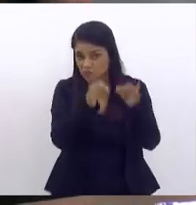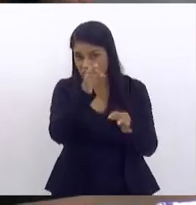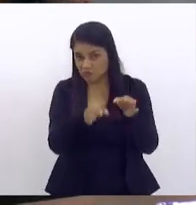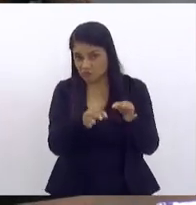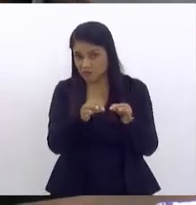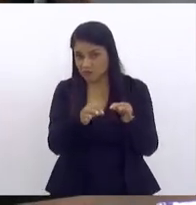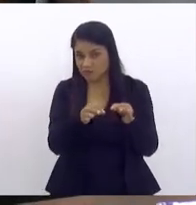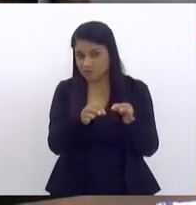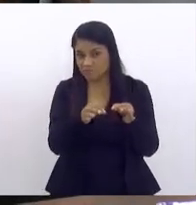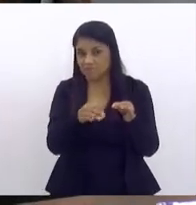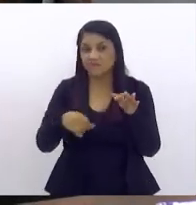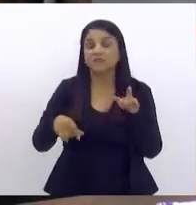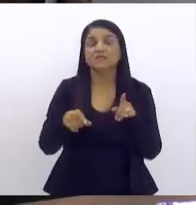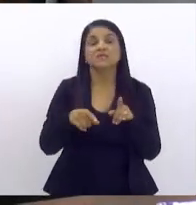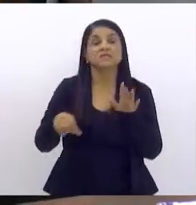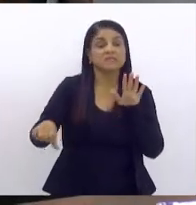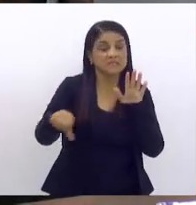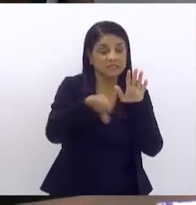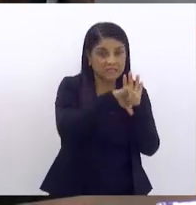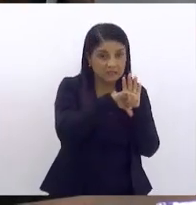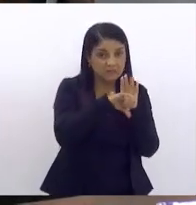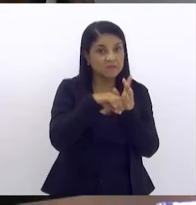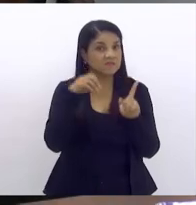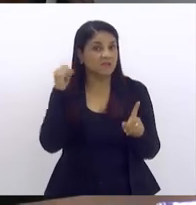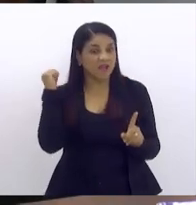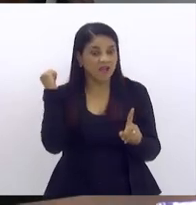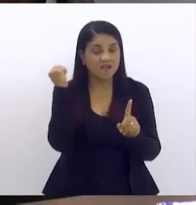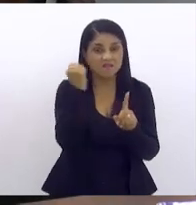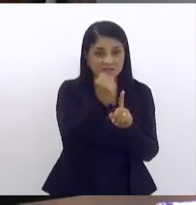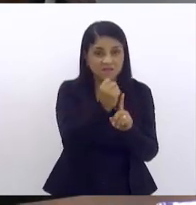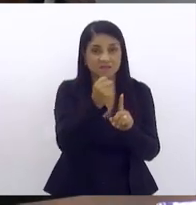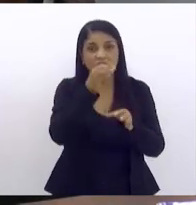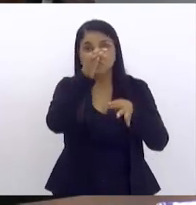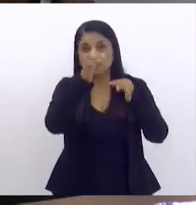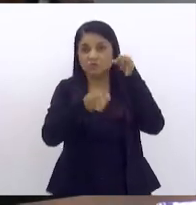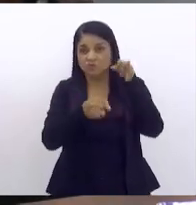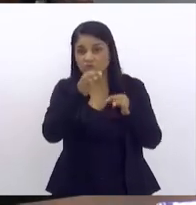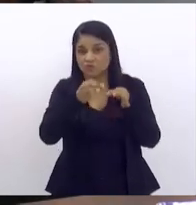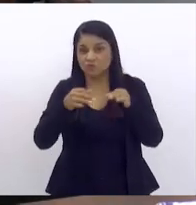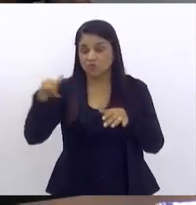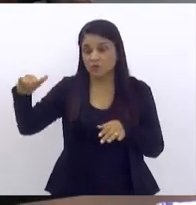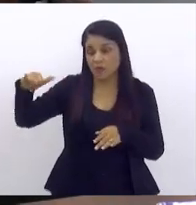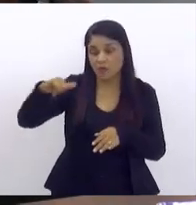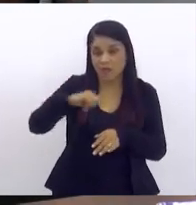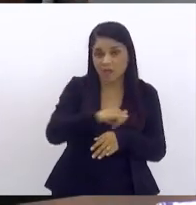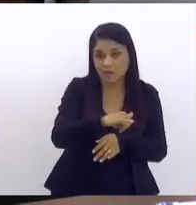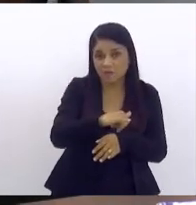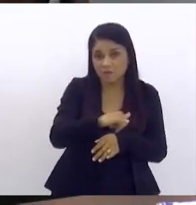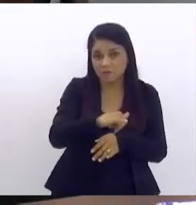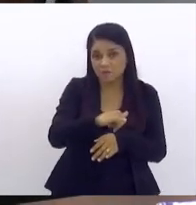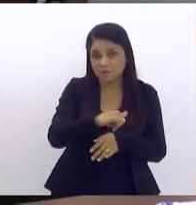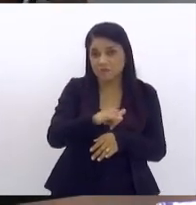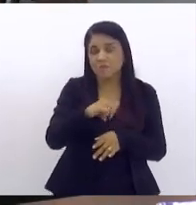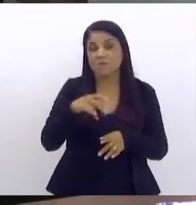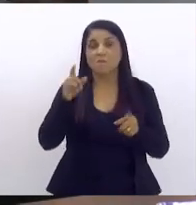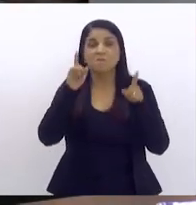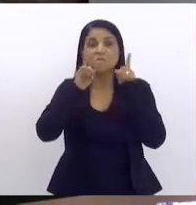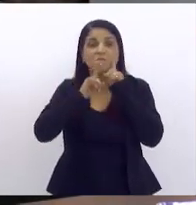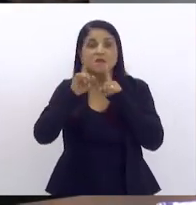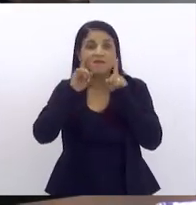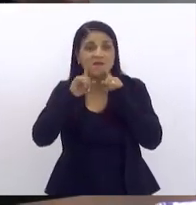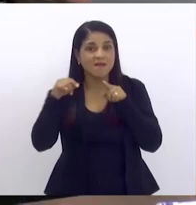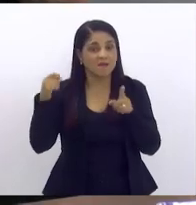inclusive de crime, assassinato do juiz no aeroporto de Maricá. Inúmeros por